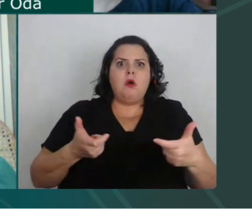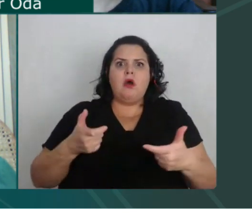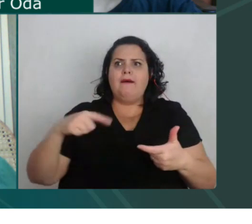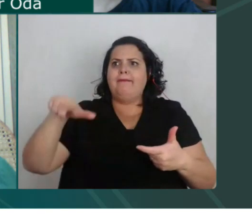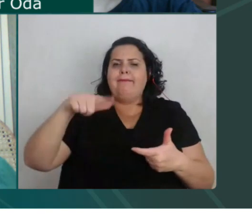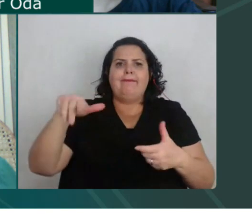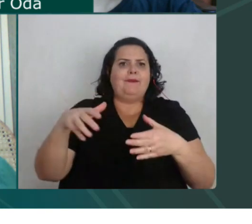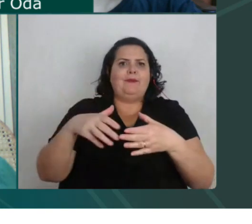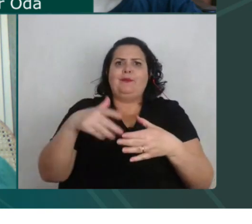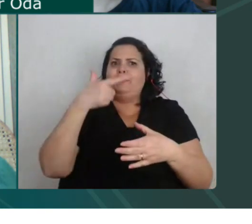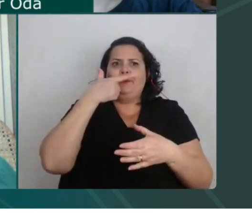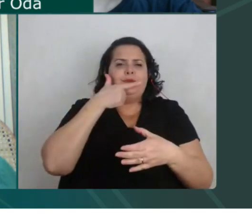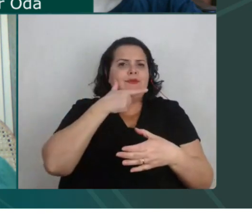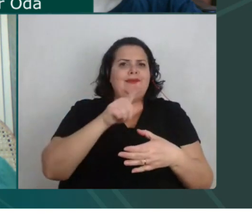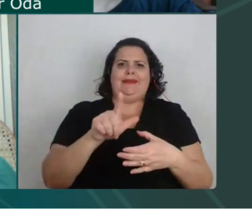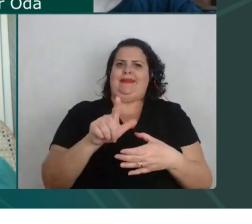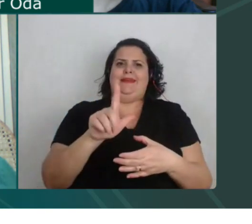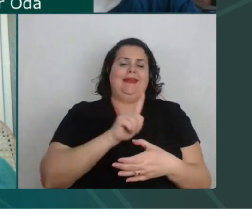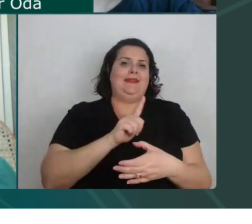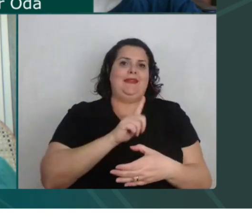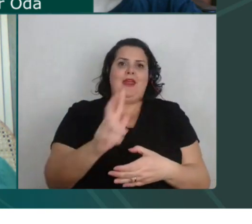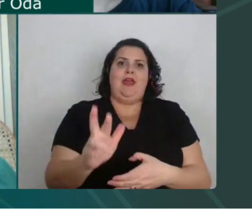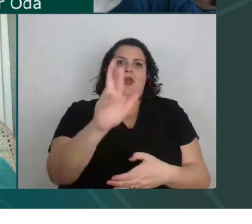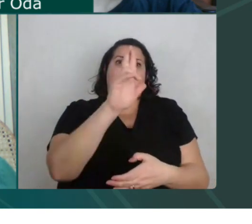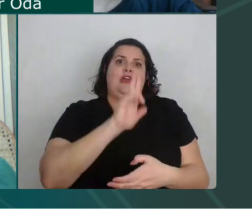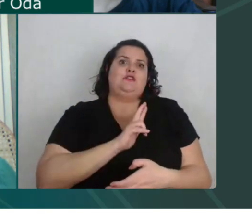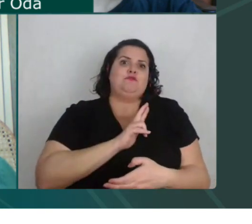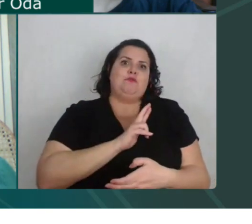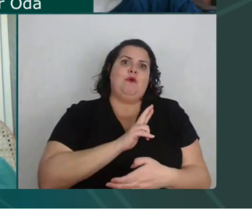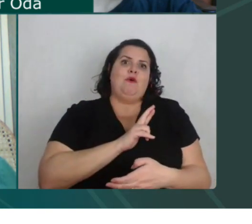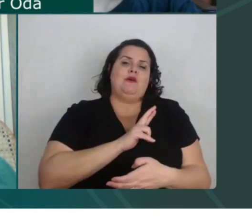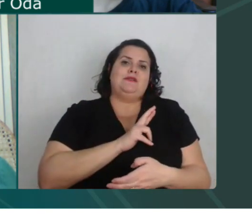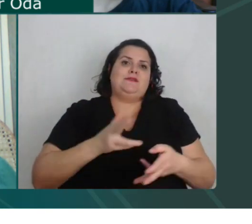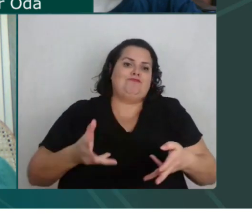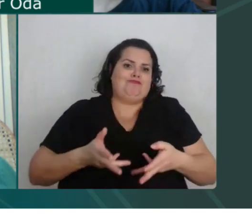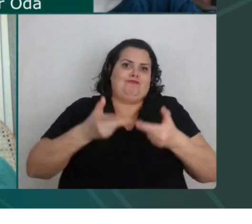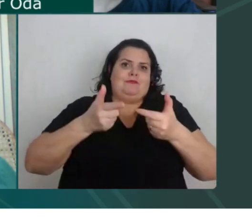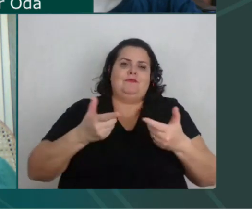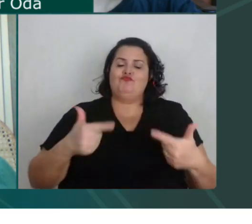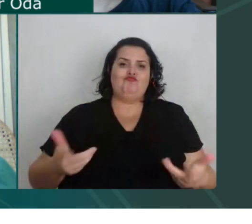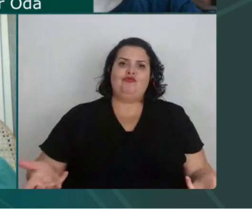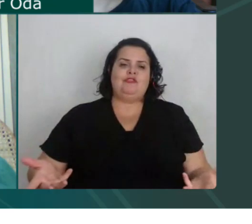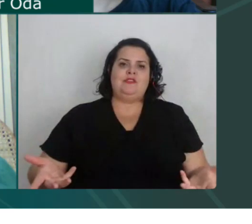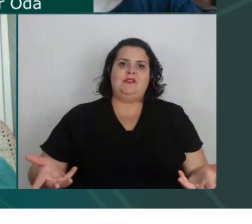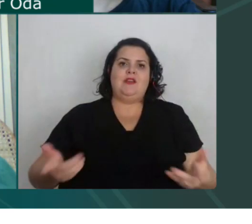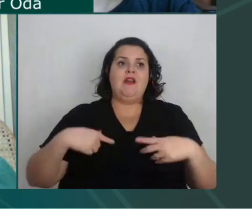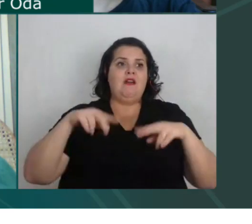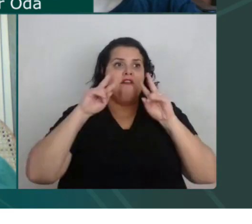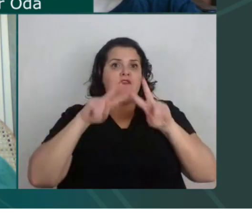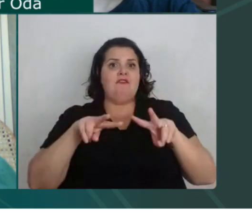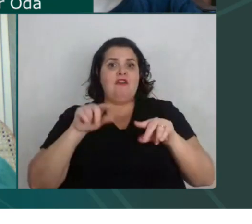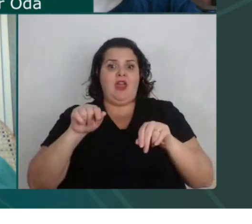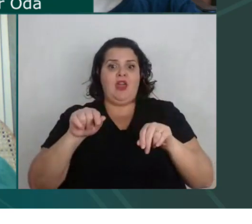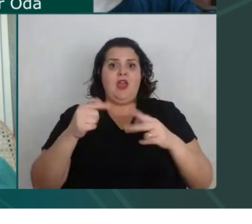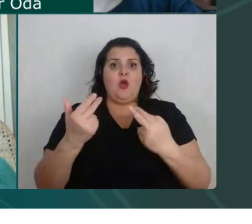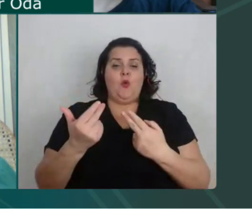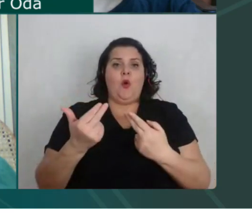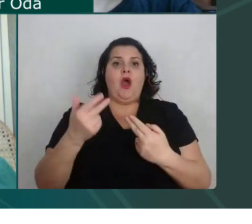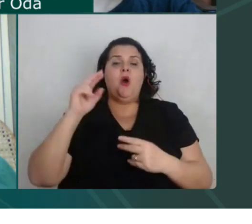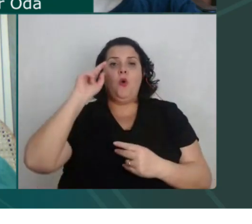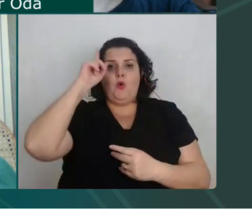toda e dar uma resposta satisfatória. Eu vejo claramente isso que aconteceu no Hospital São Paulo. Por